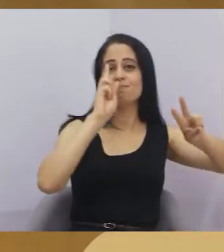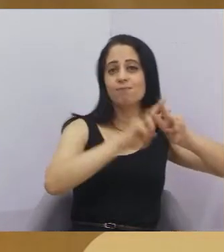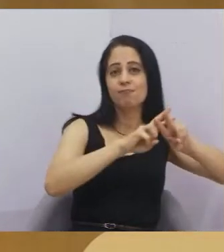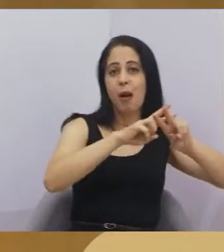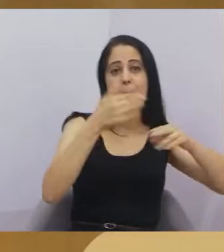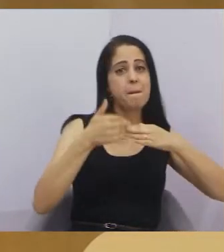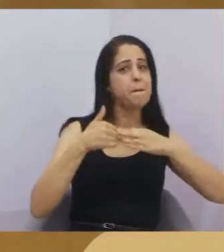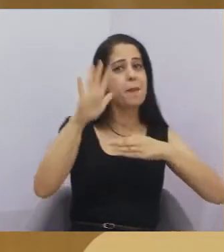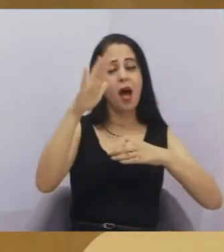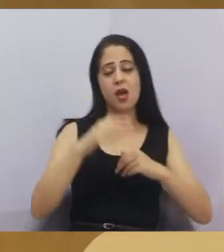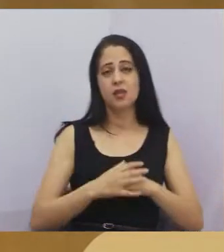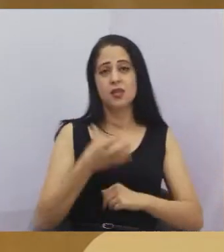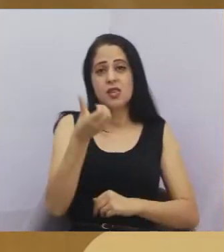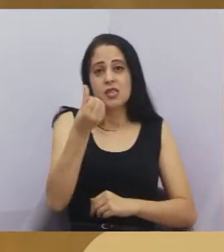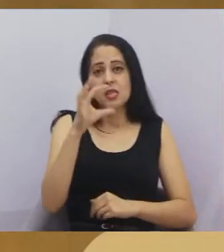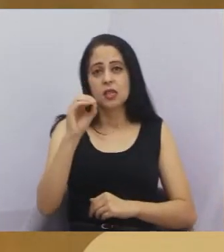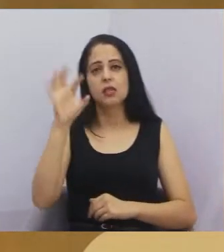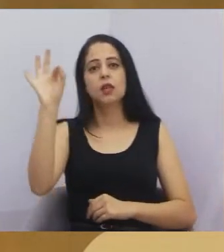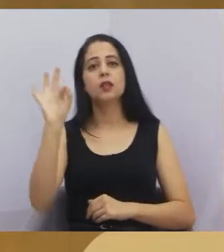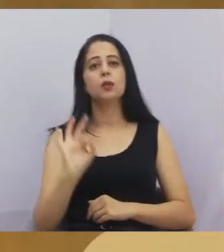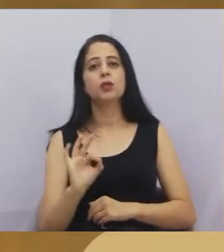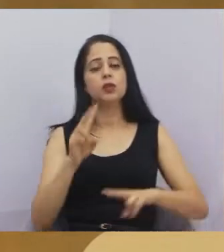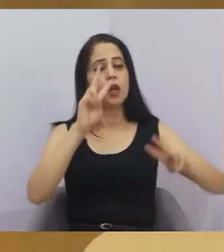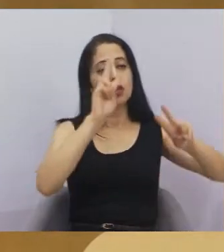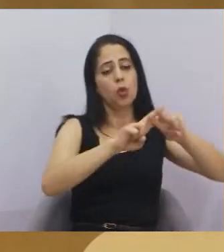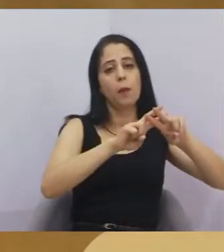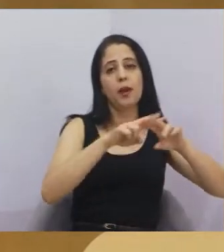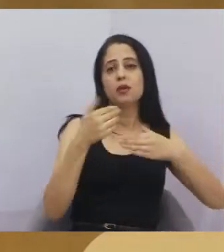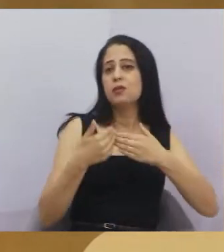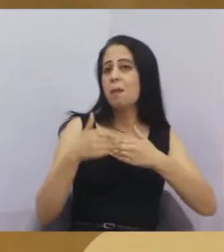negro. Olha só um outro dado aqui.